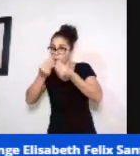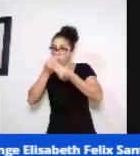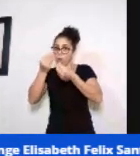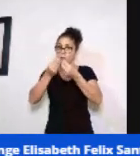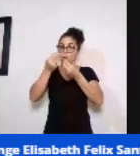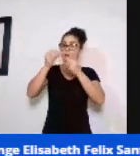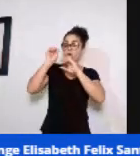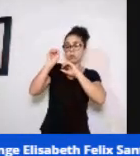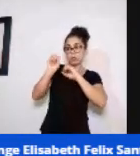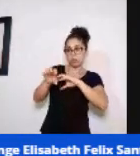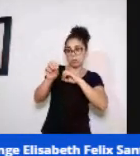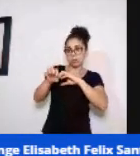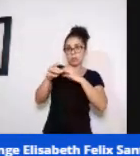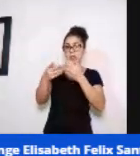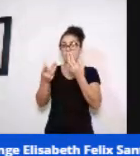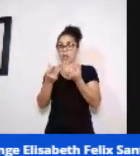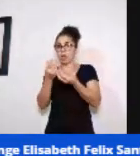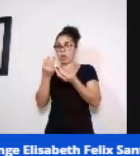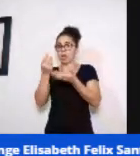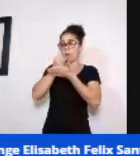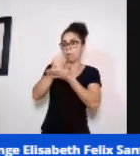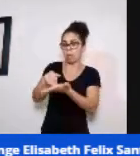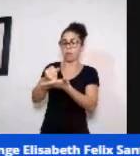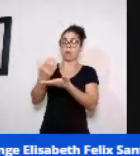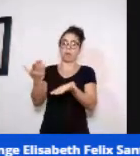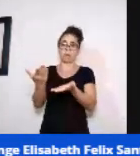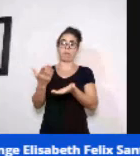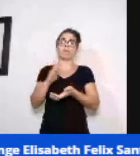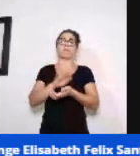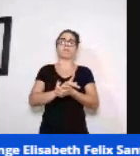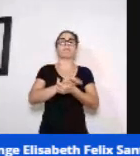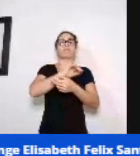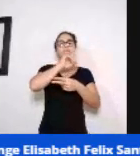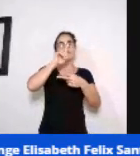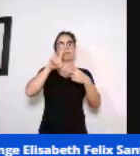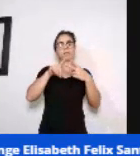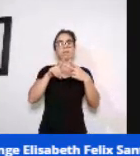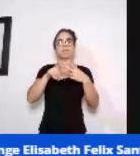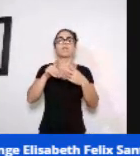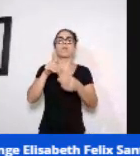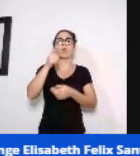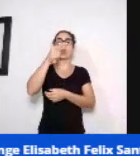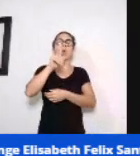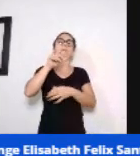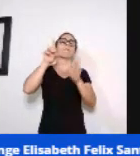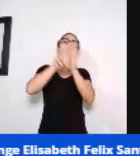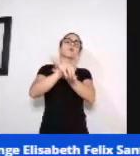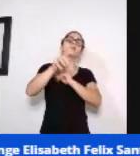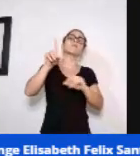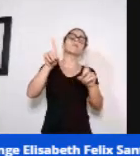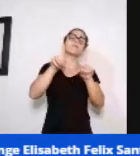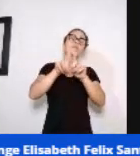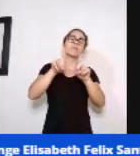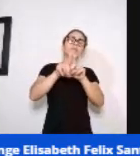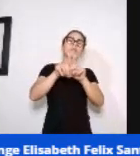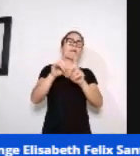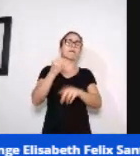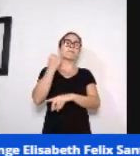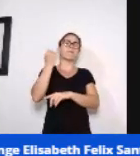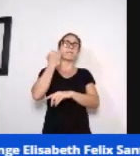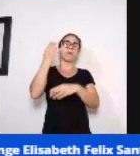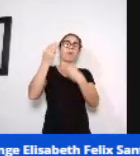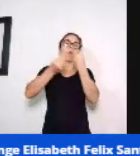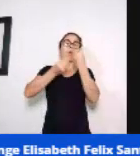nós tínhamos uma outra pergunta também. Pode passar, por favor? Que era primordial. Como efetivar